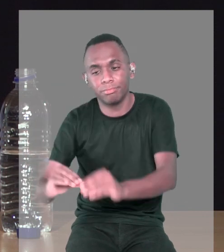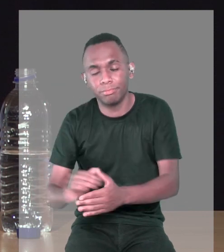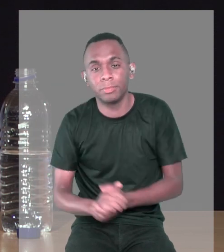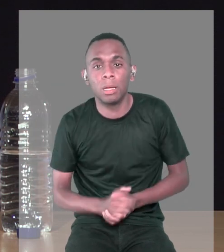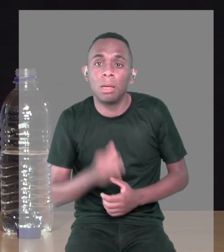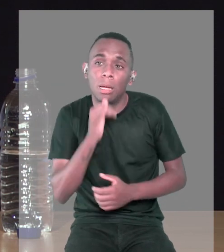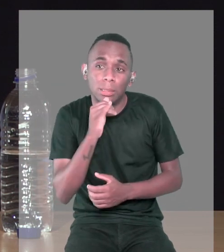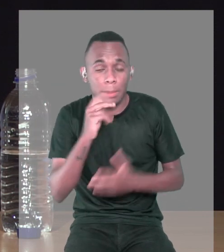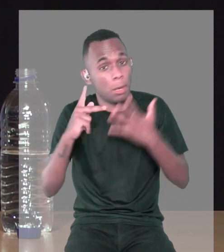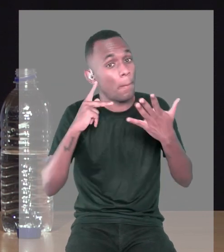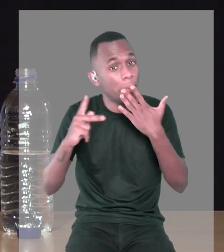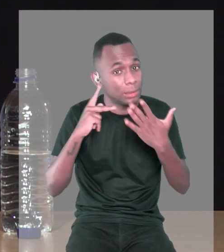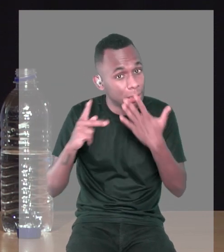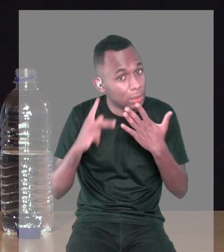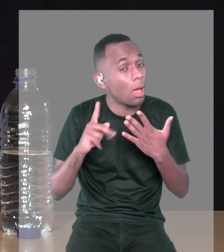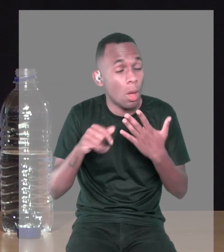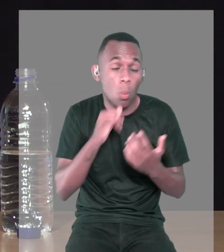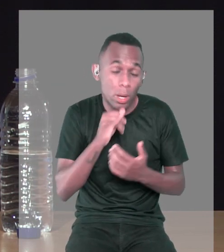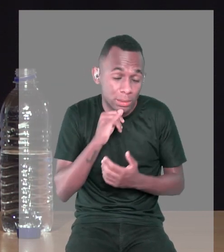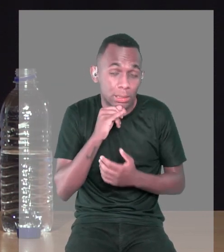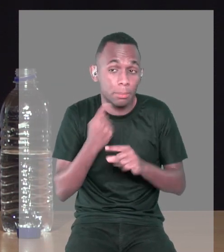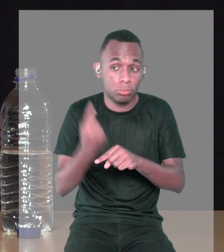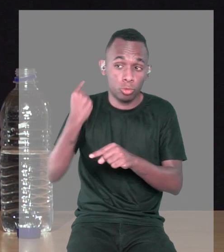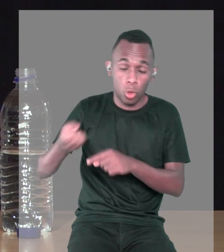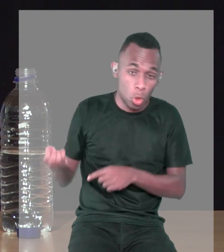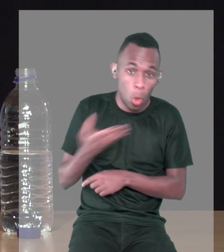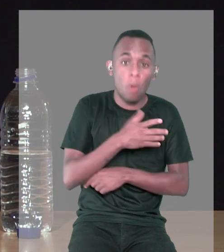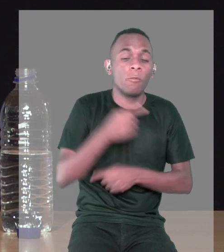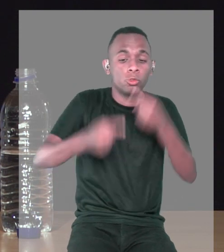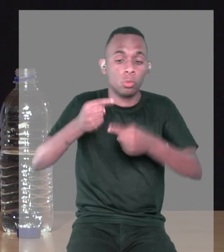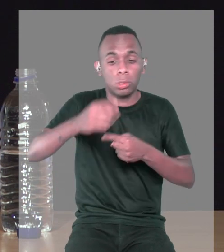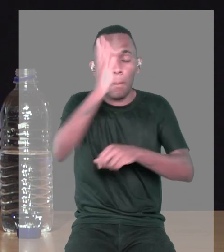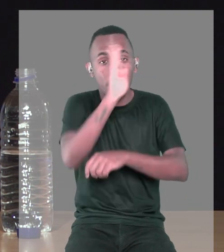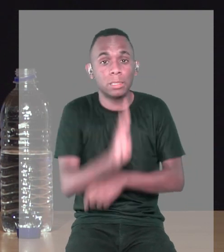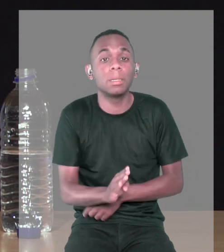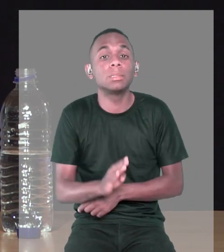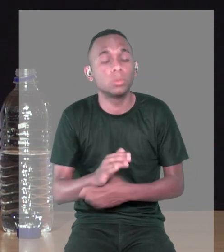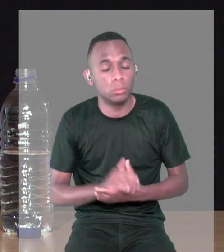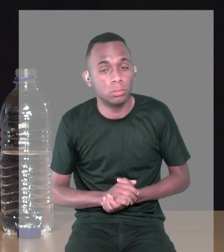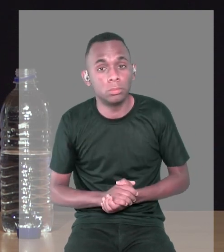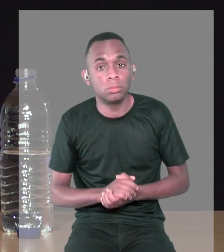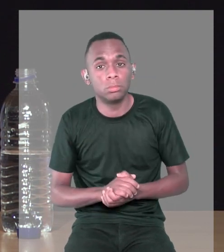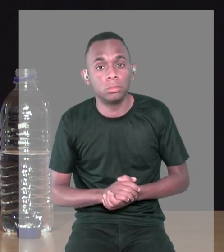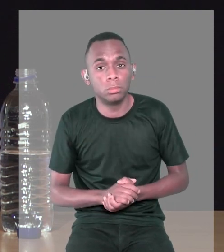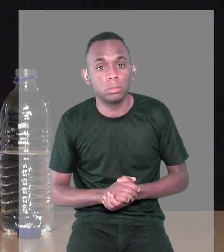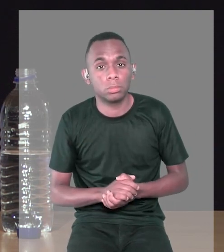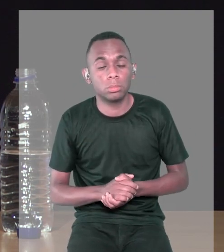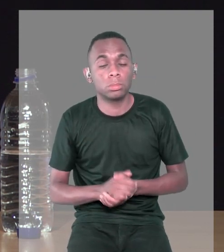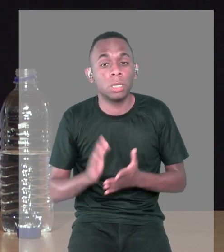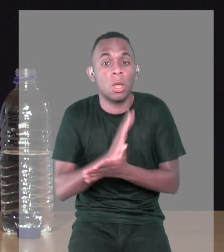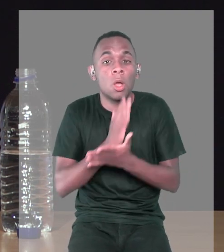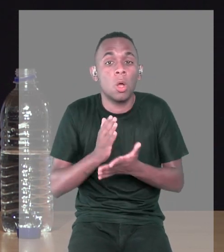saberes, como, por exemplo, a psicanálise. E há um exemplo recente no debate intelectual do Brasil nesse sentido,